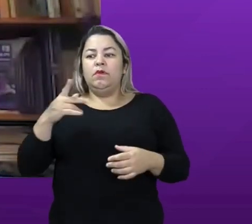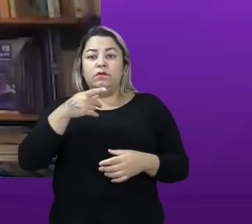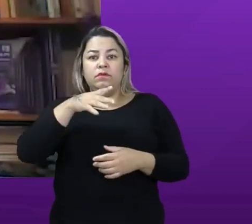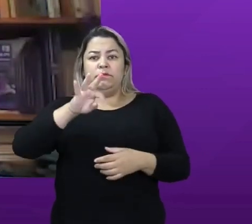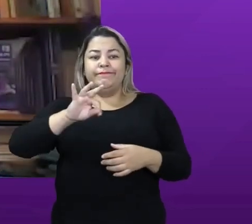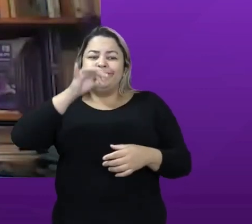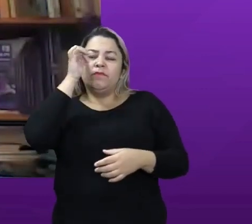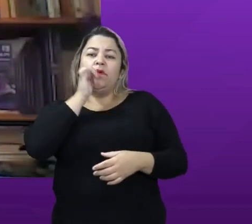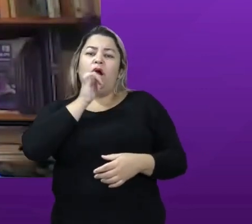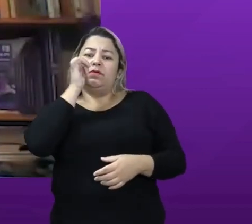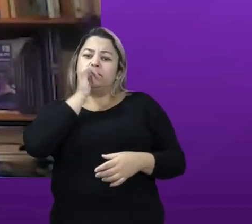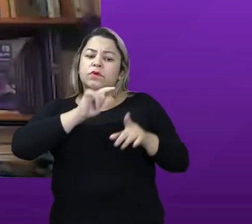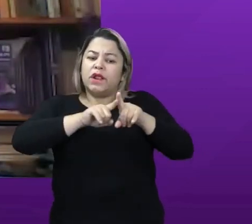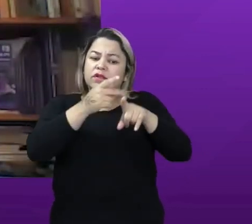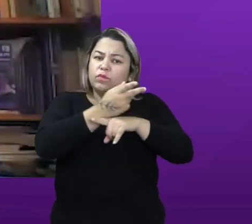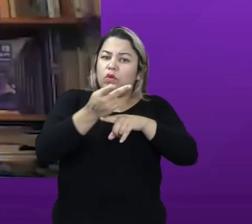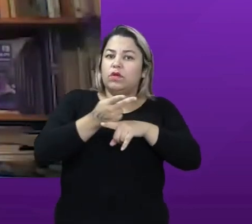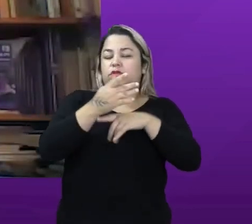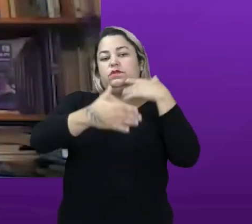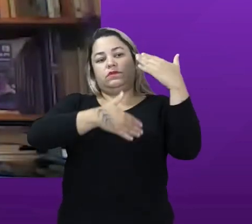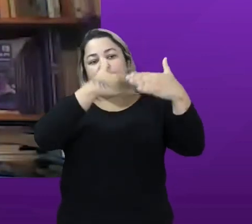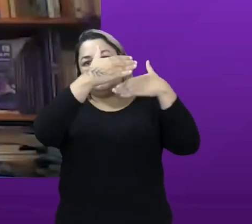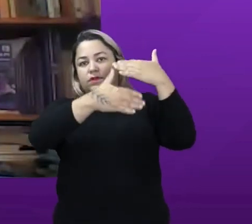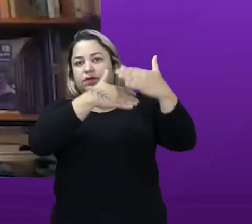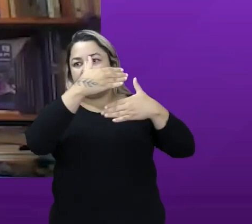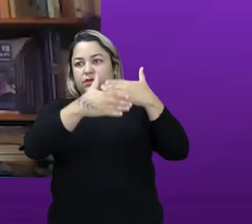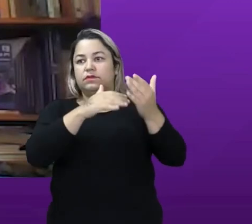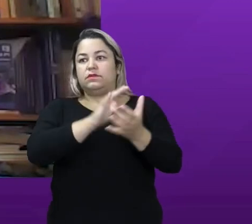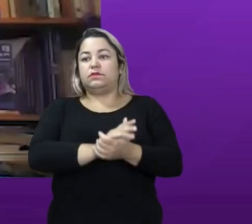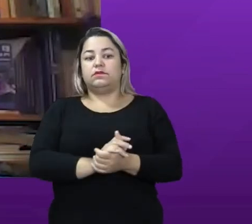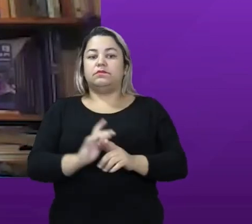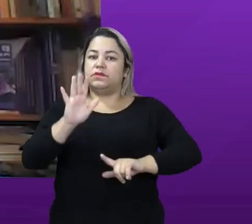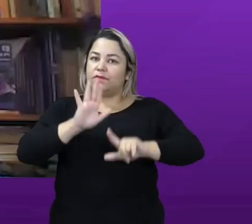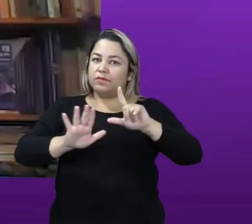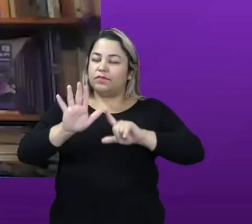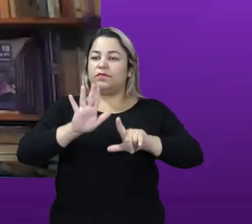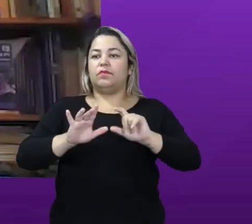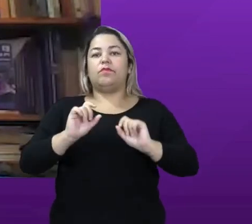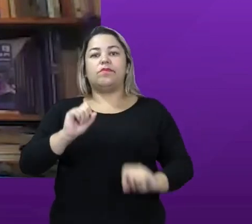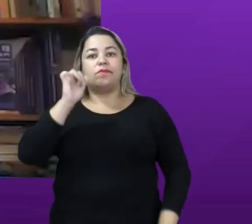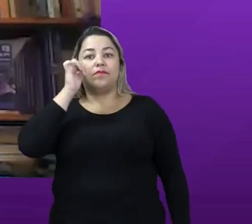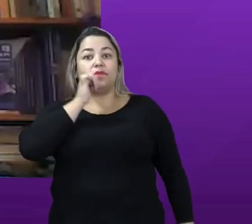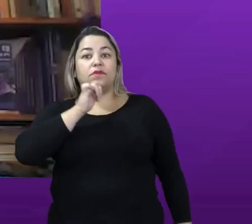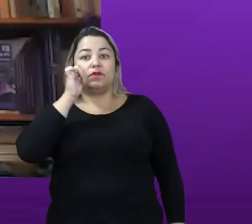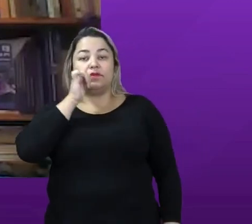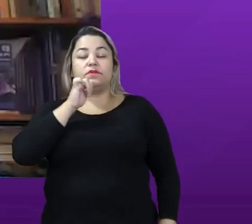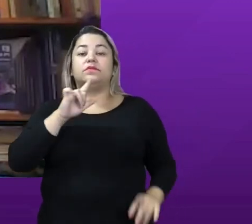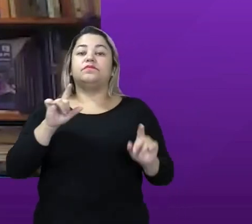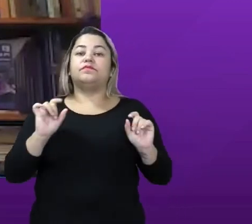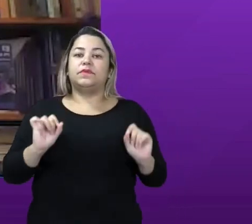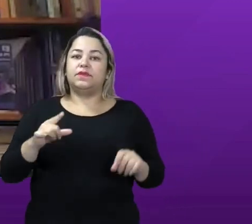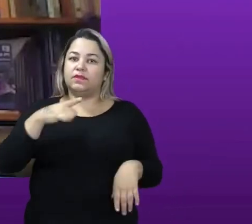as mulheres buscaram desenvolver uma plataforma das mulheres. Uma plataforma das mulheres